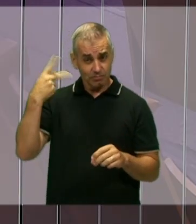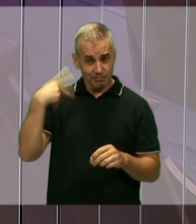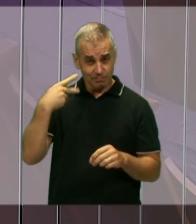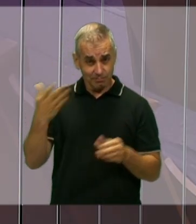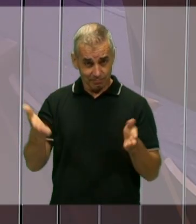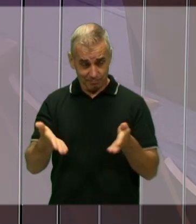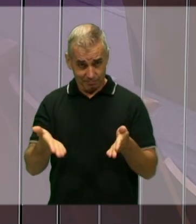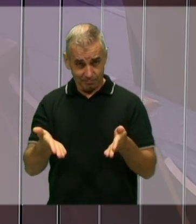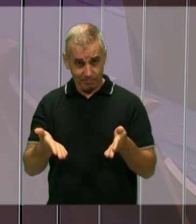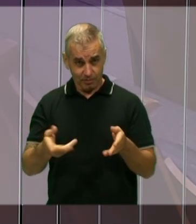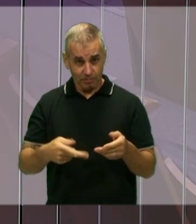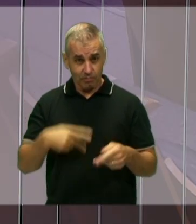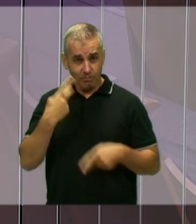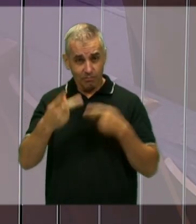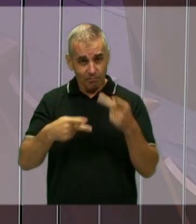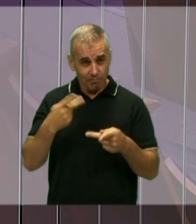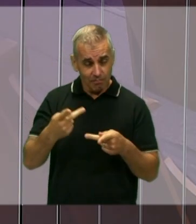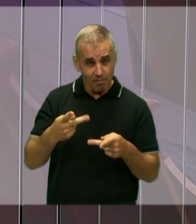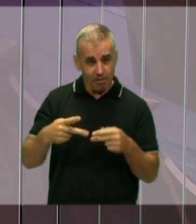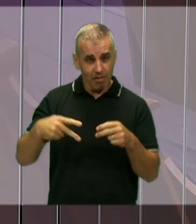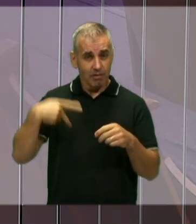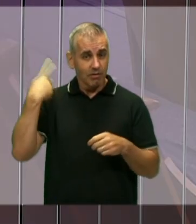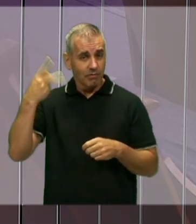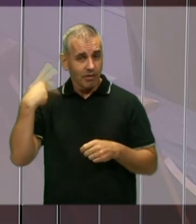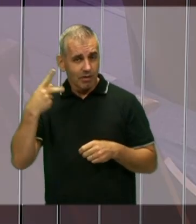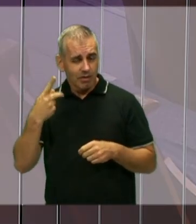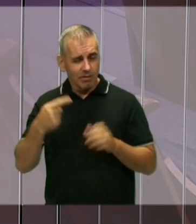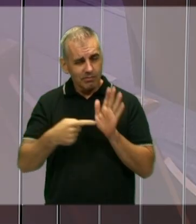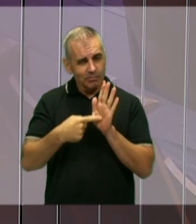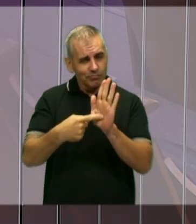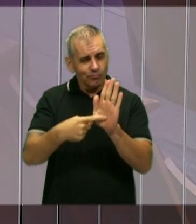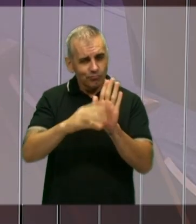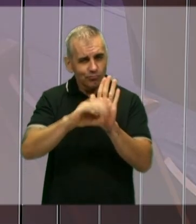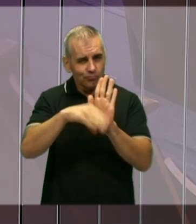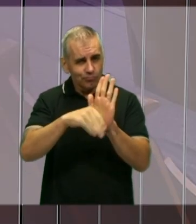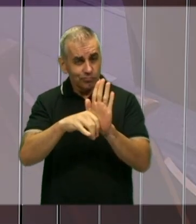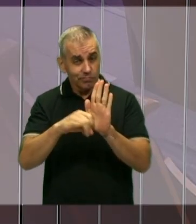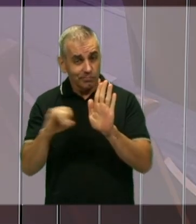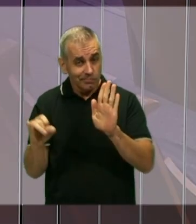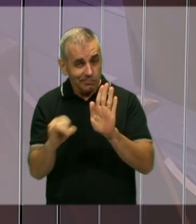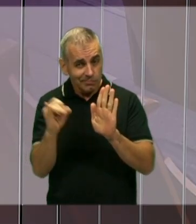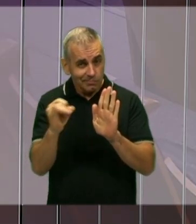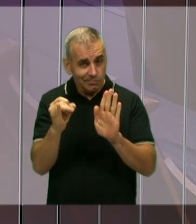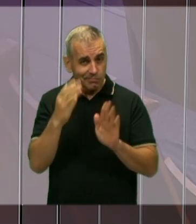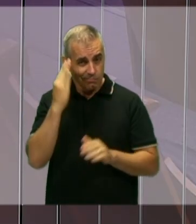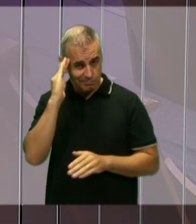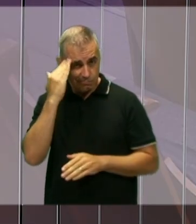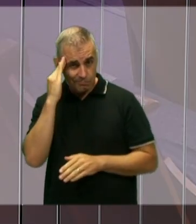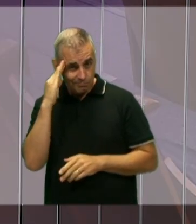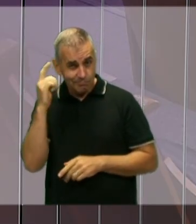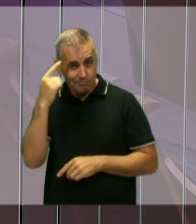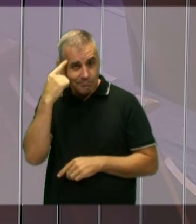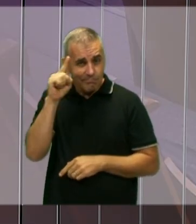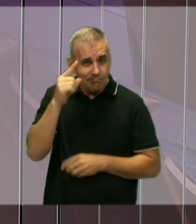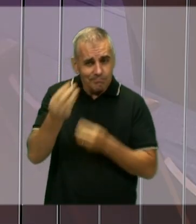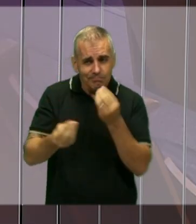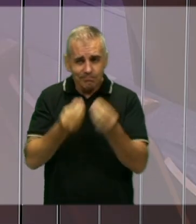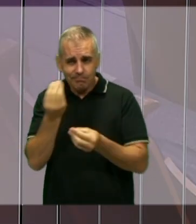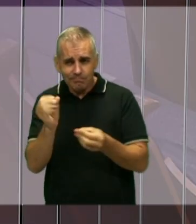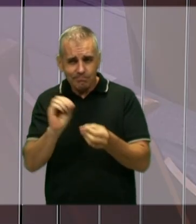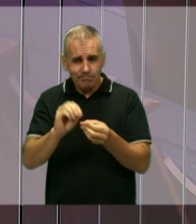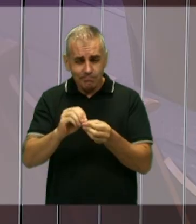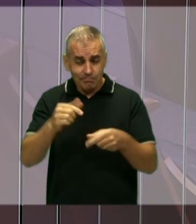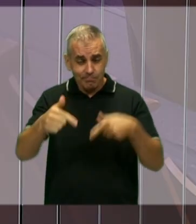local? O Fala Vereador apresenta o conteúdo ideal para compreender o que pensam e como atuam